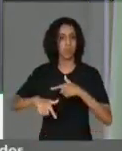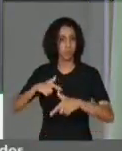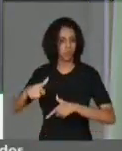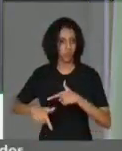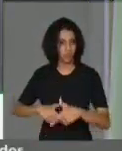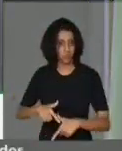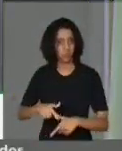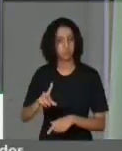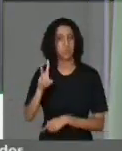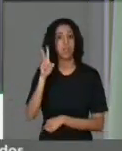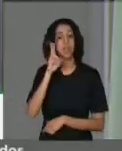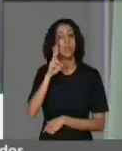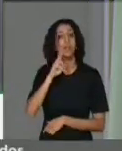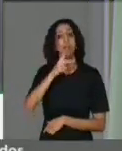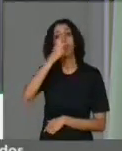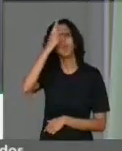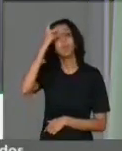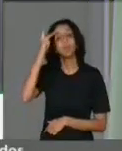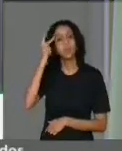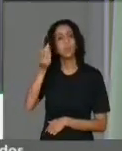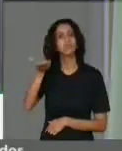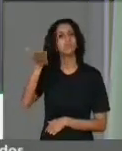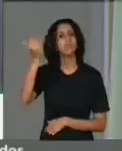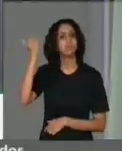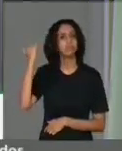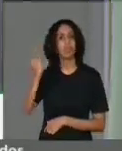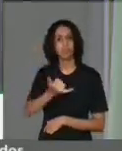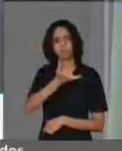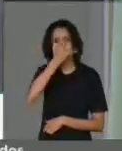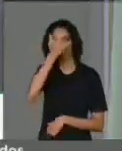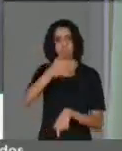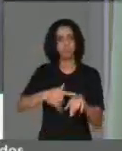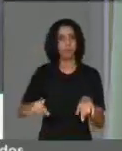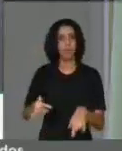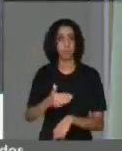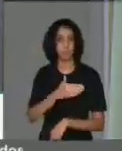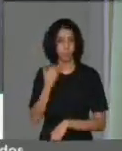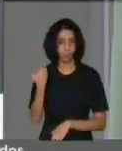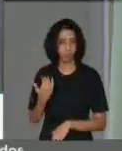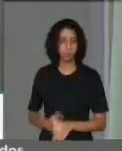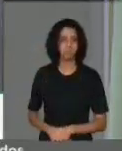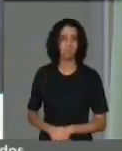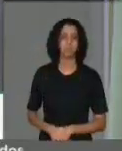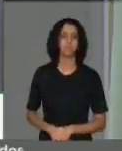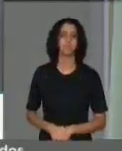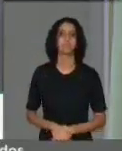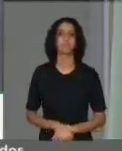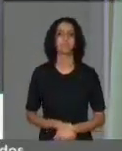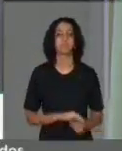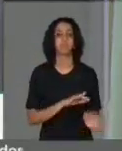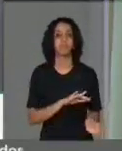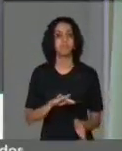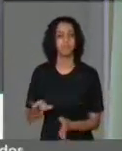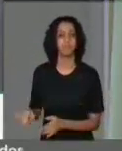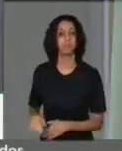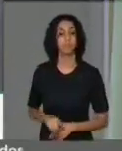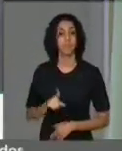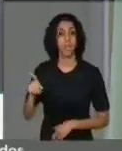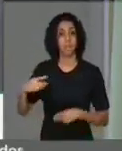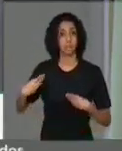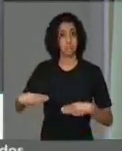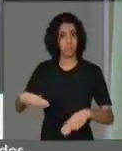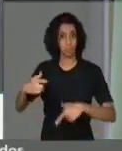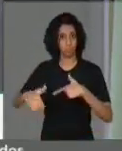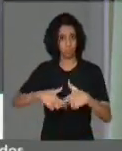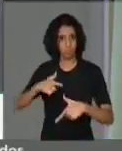e em memória das vítimas de acidentes do trabalho. Nós, que lá do Ministério do Trabalho,